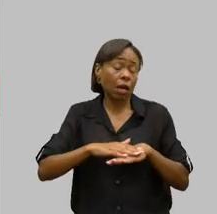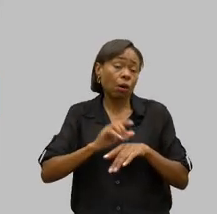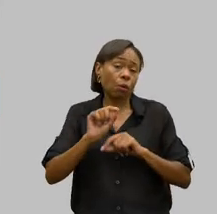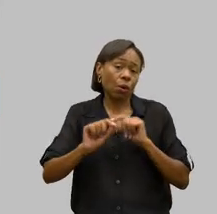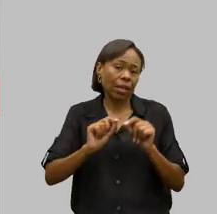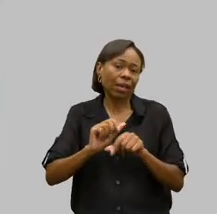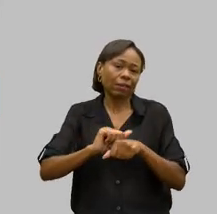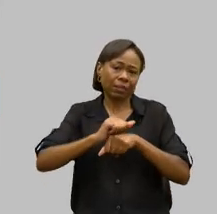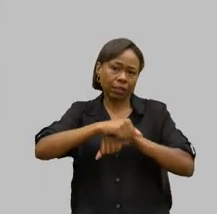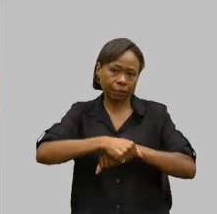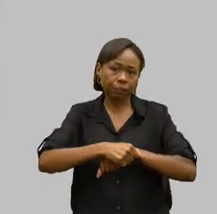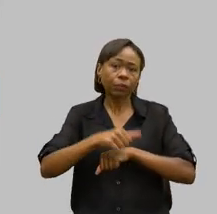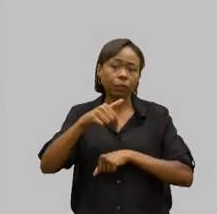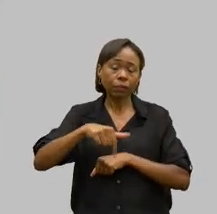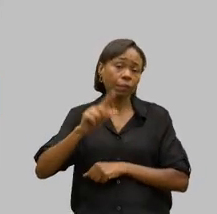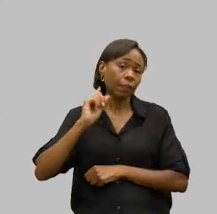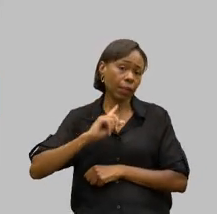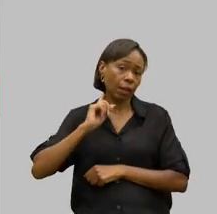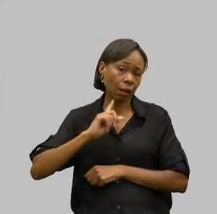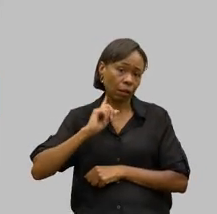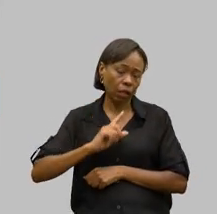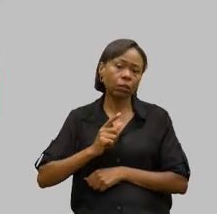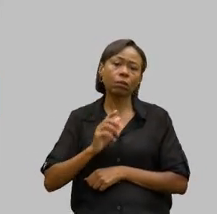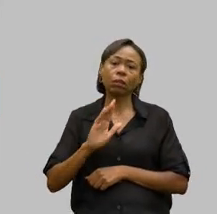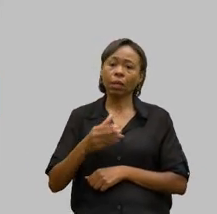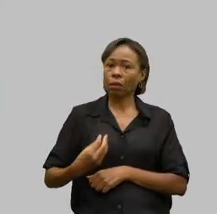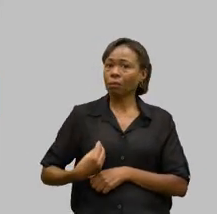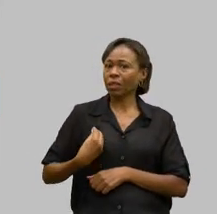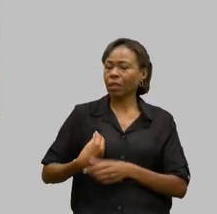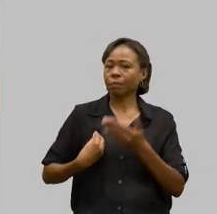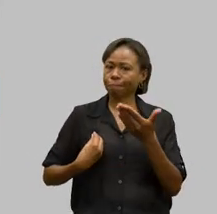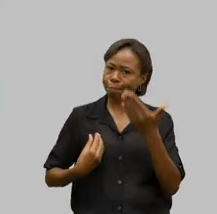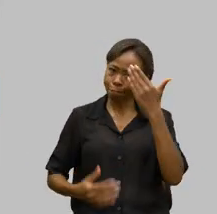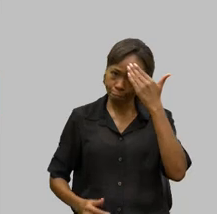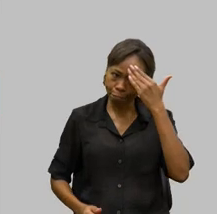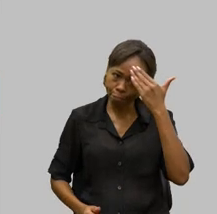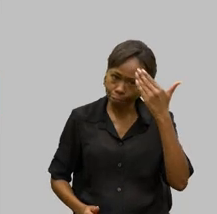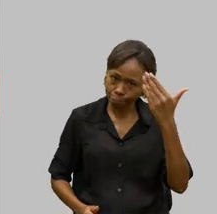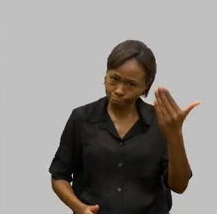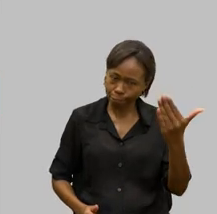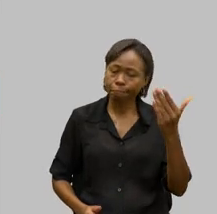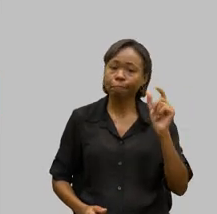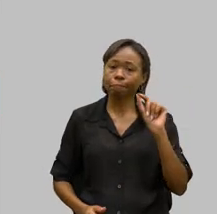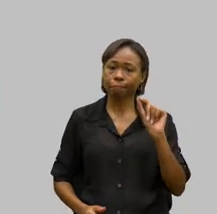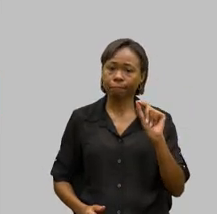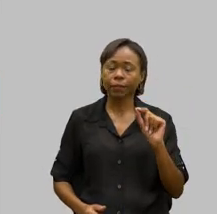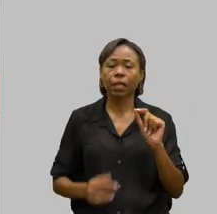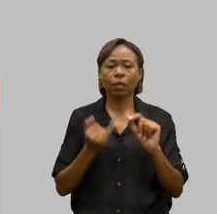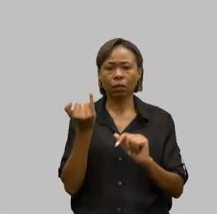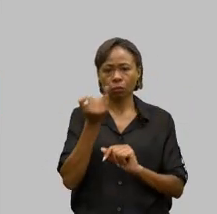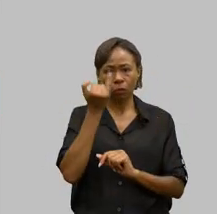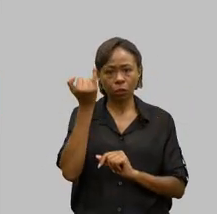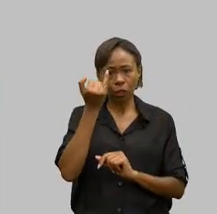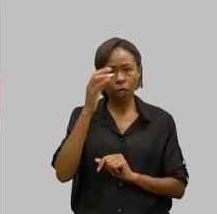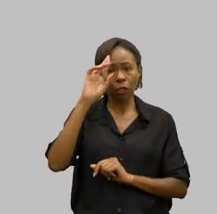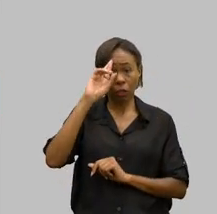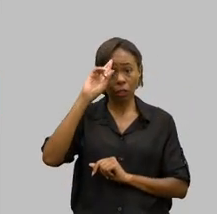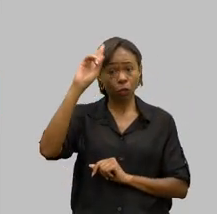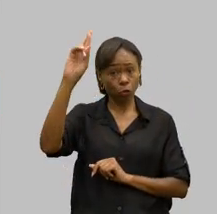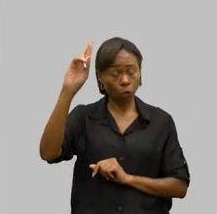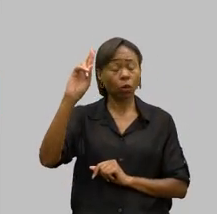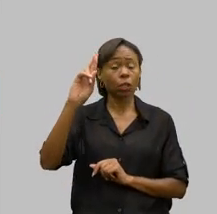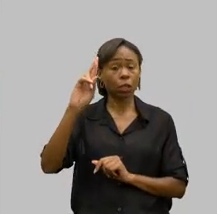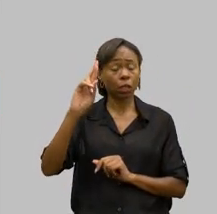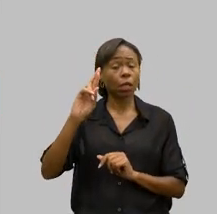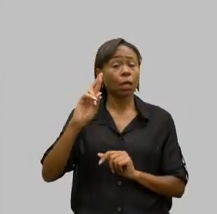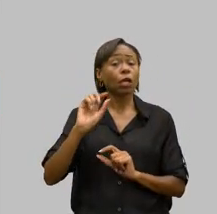aplicamos presencialmente, e eu quero aqui agradecer e dizer da importância do trabalho dos diretores de escola e dos professores